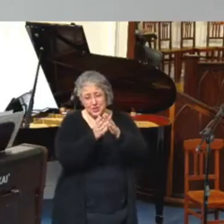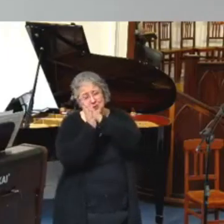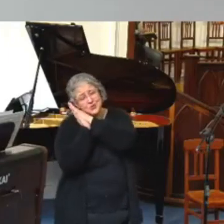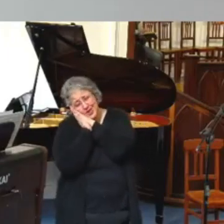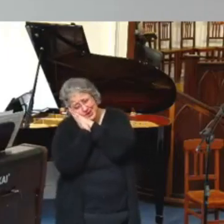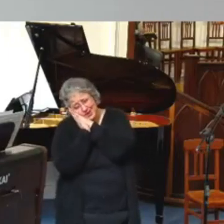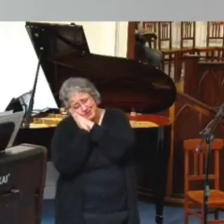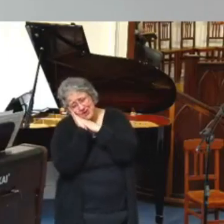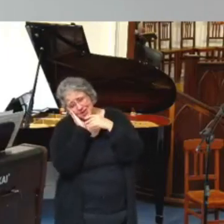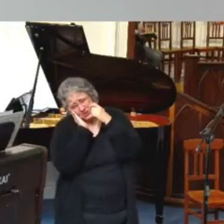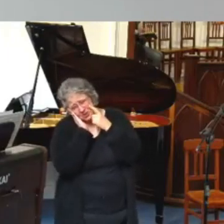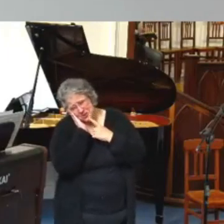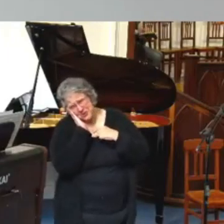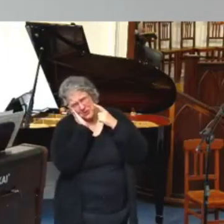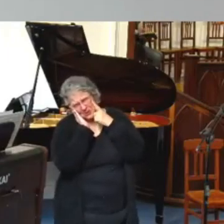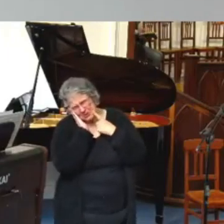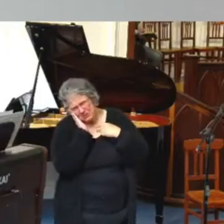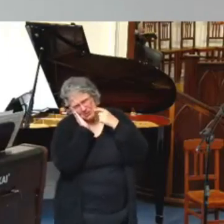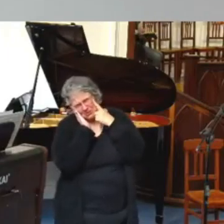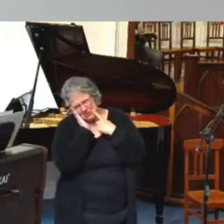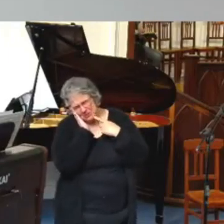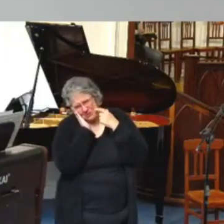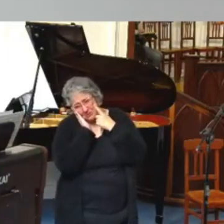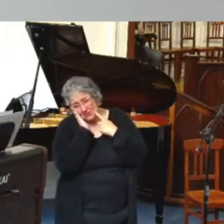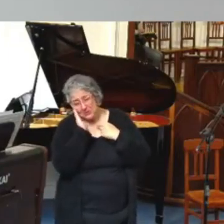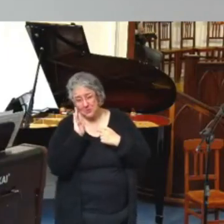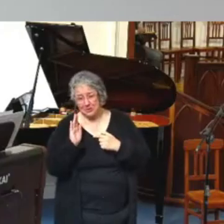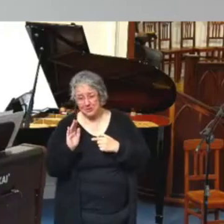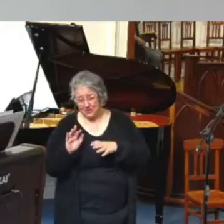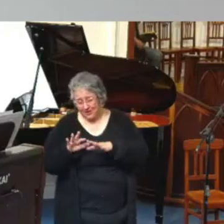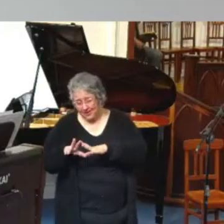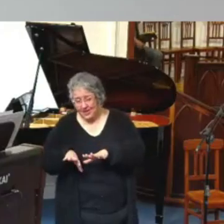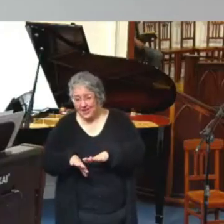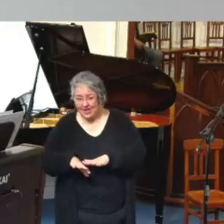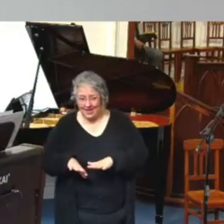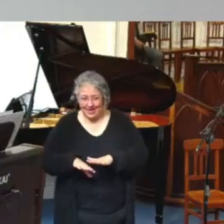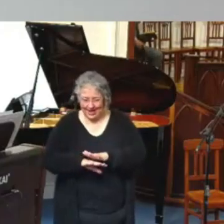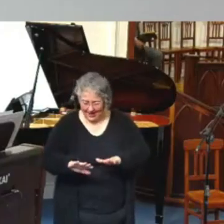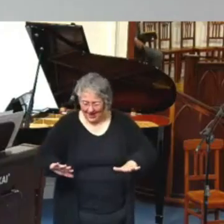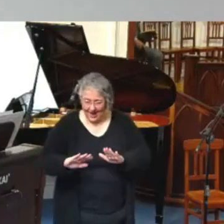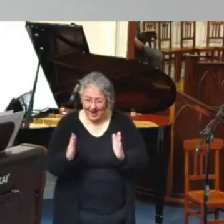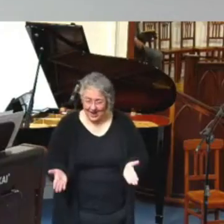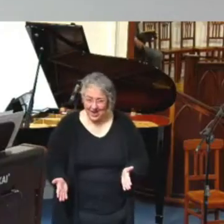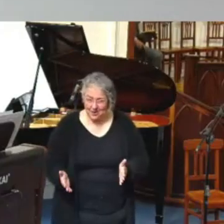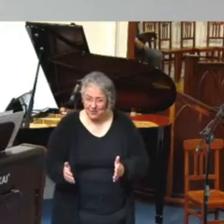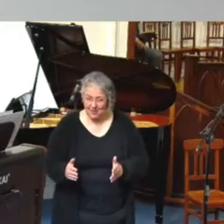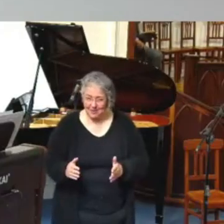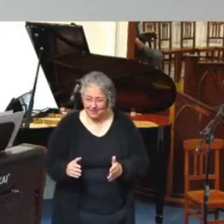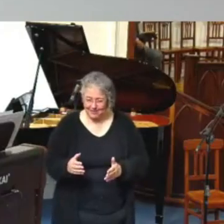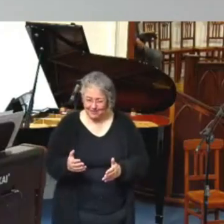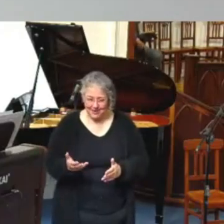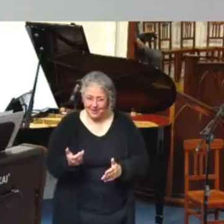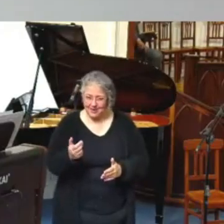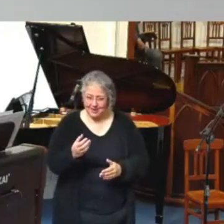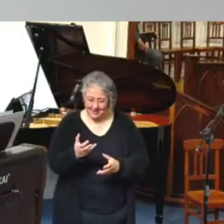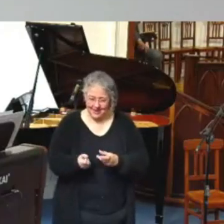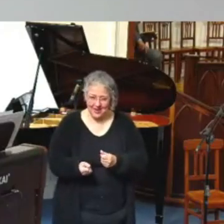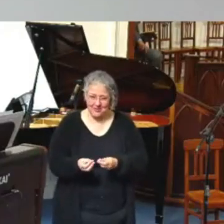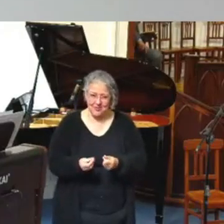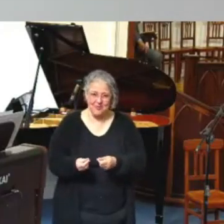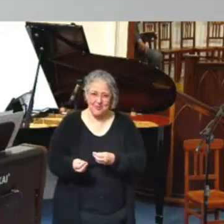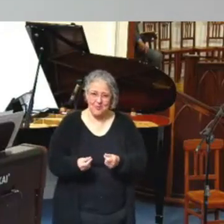consomem, envelhecem por causa de todos os meus adversários. Se adotamos